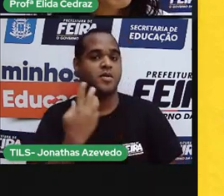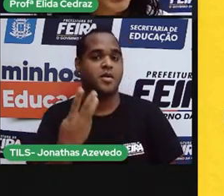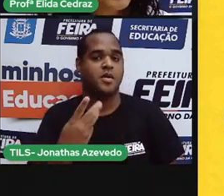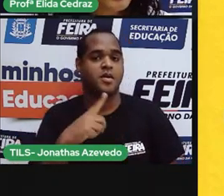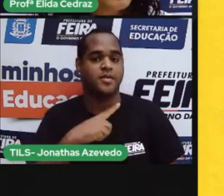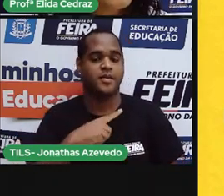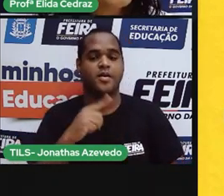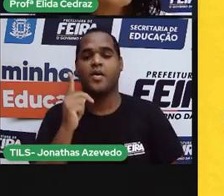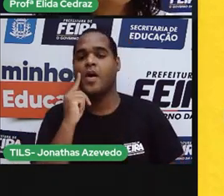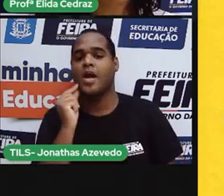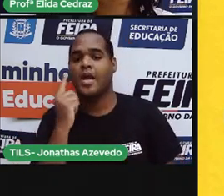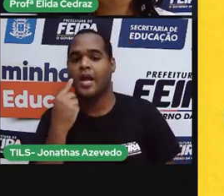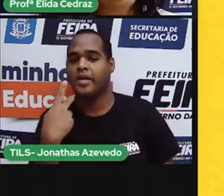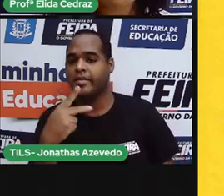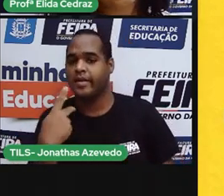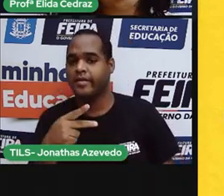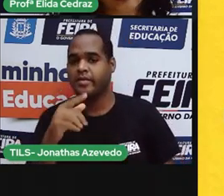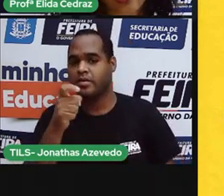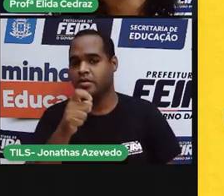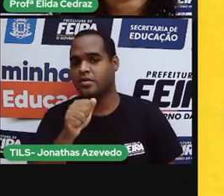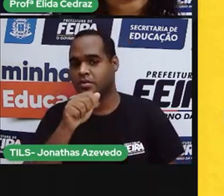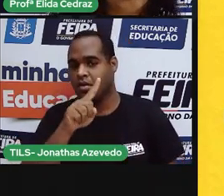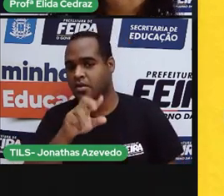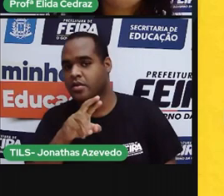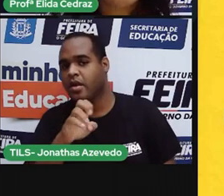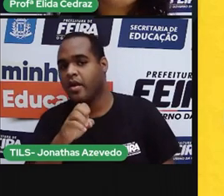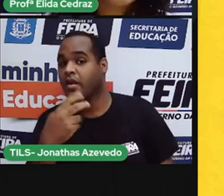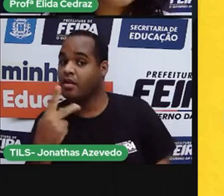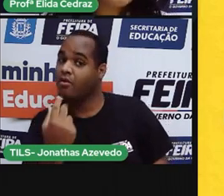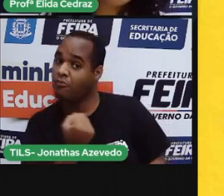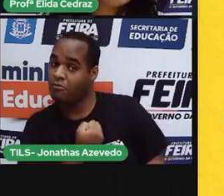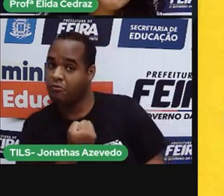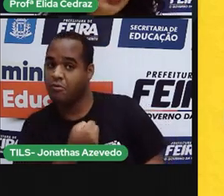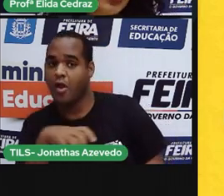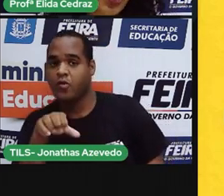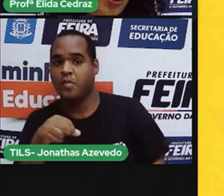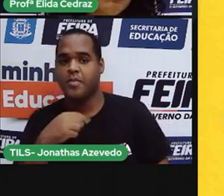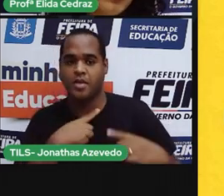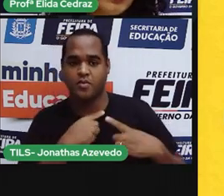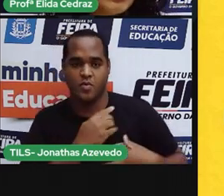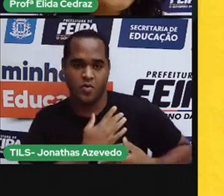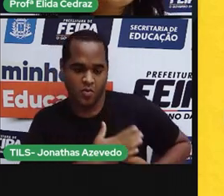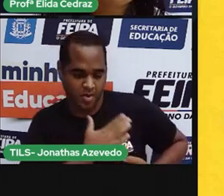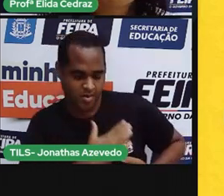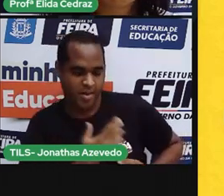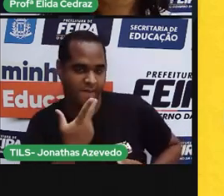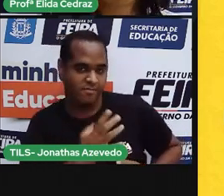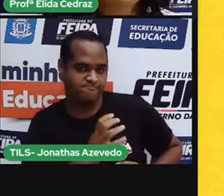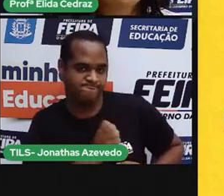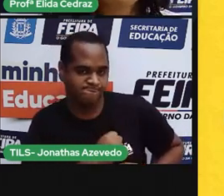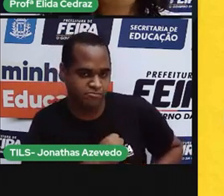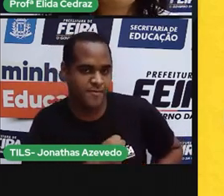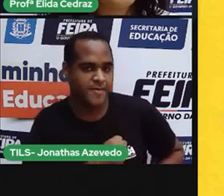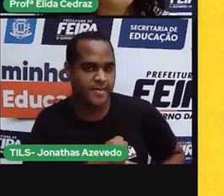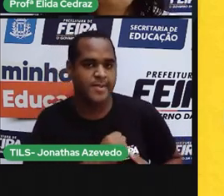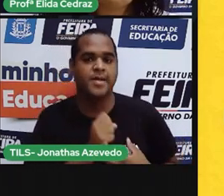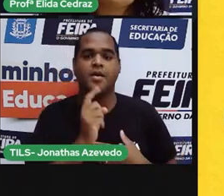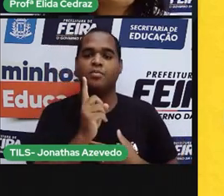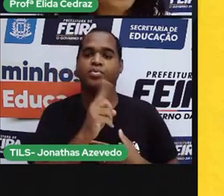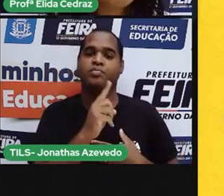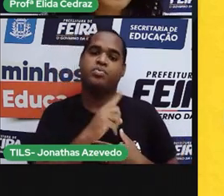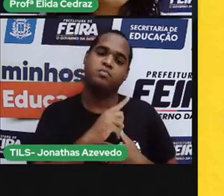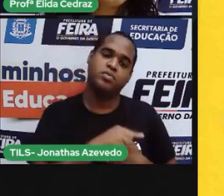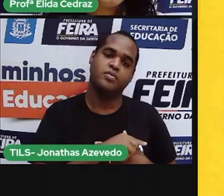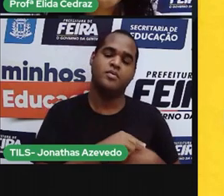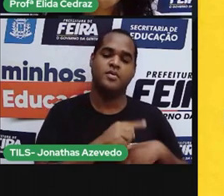gato xadrez. Em vez de 9, um coração escrito love. Se o ponteiro do